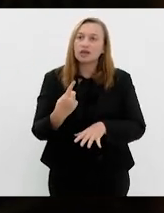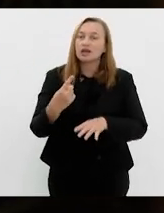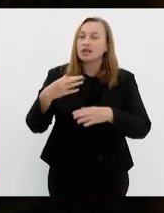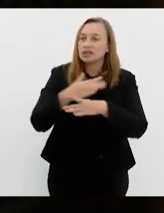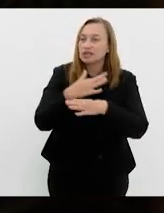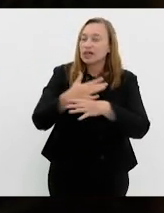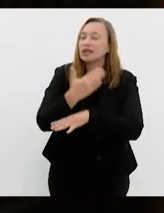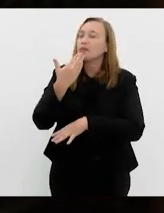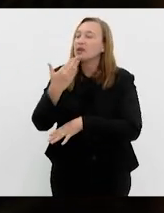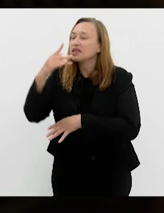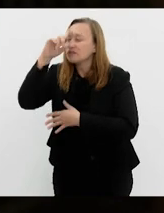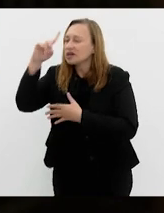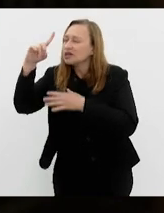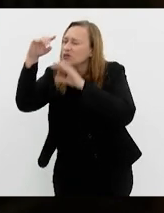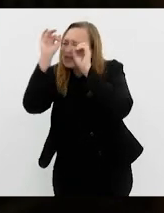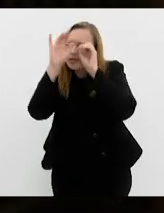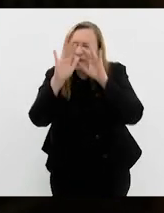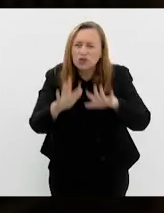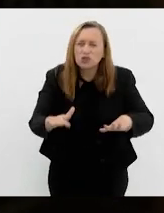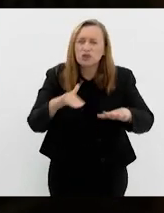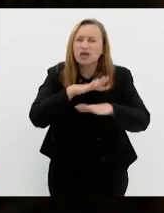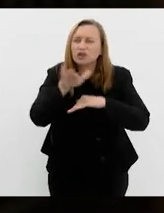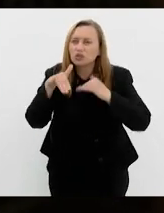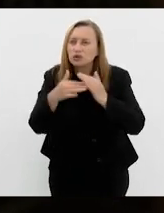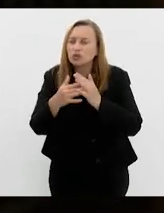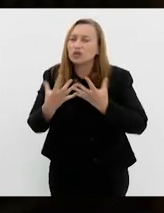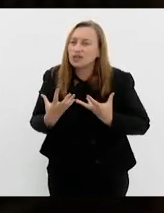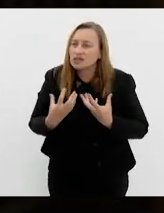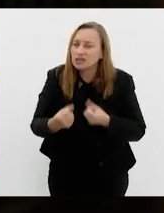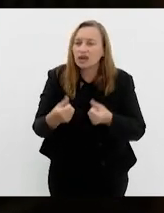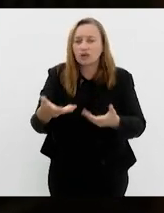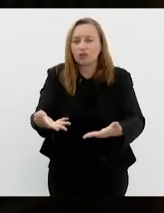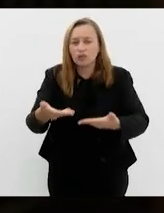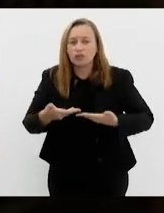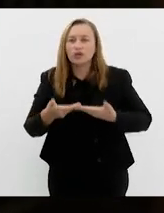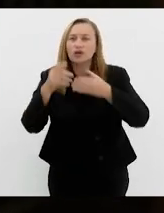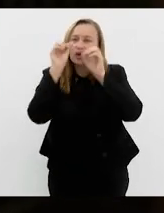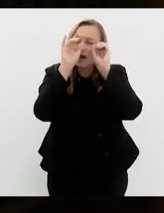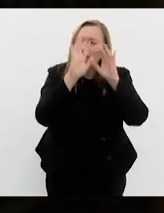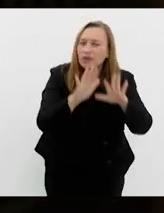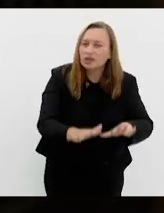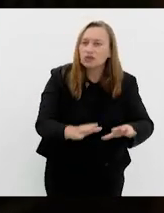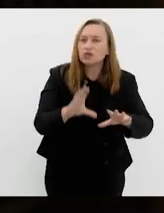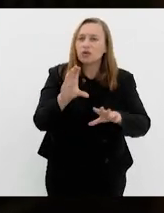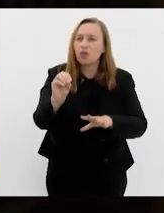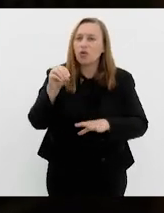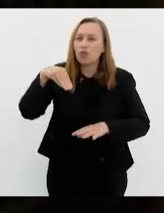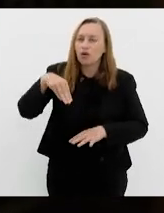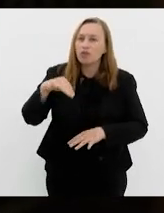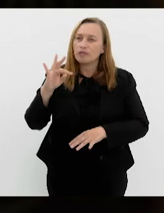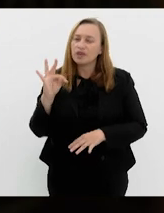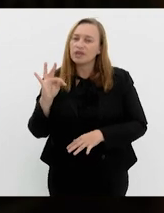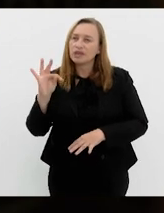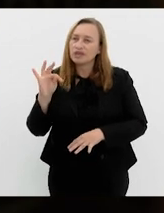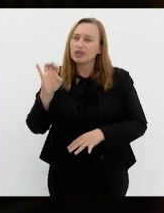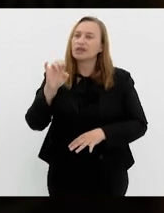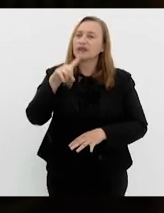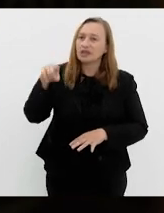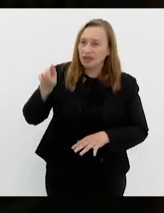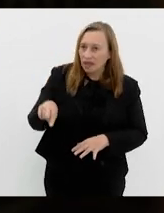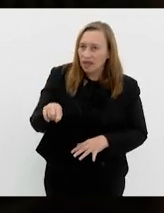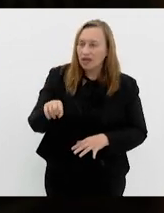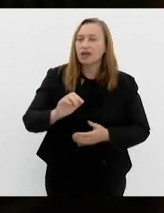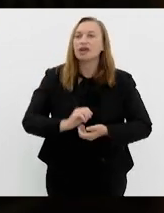abençoe a todos que acolheram o convite abençoe esse comitê esse comitê gestor que é